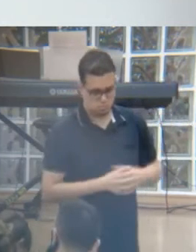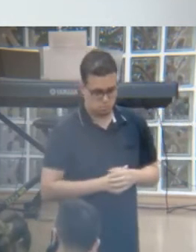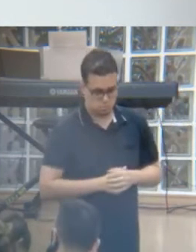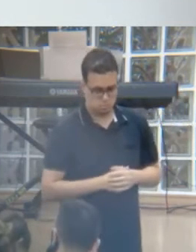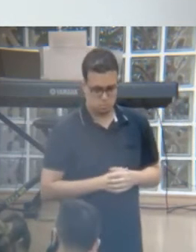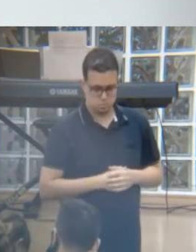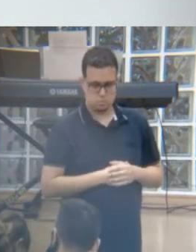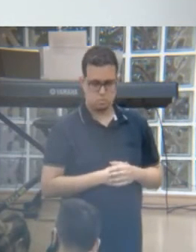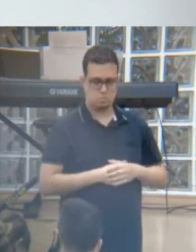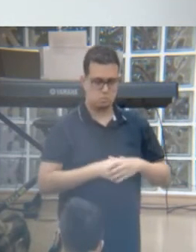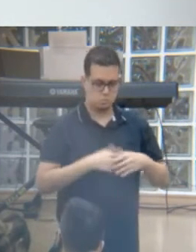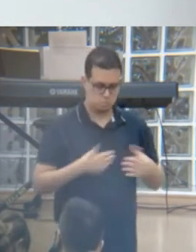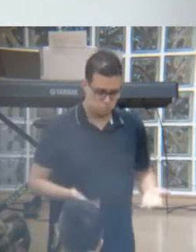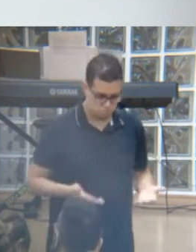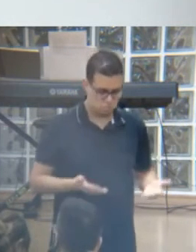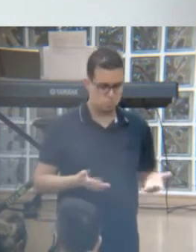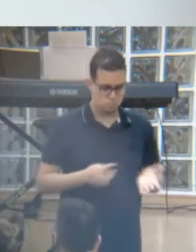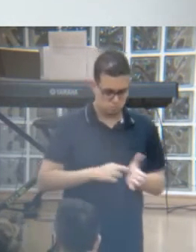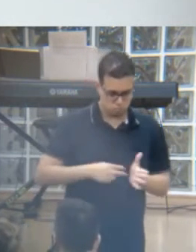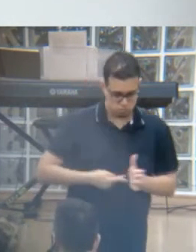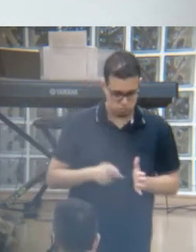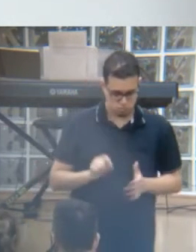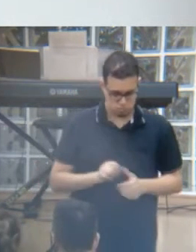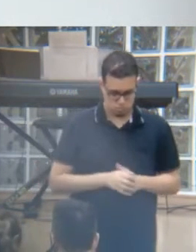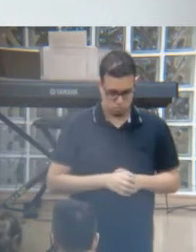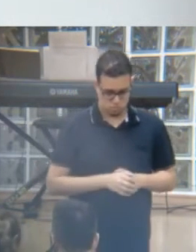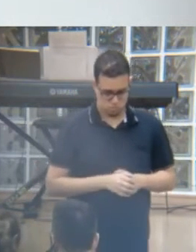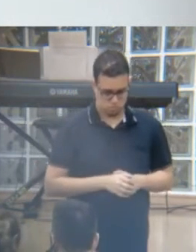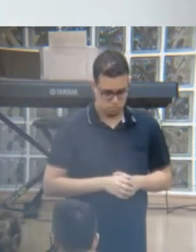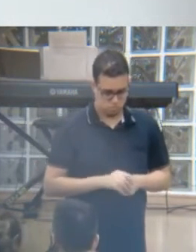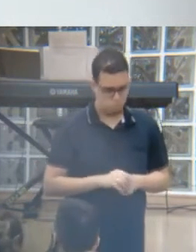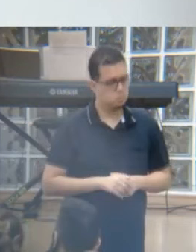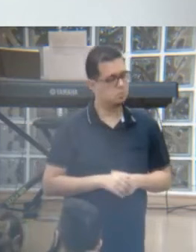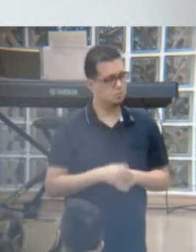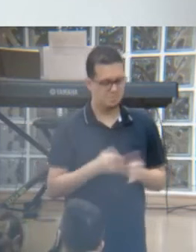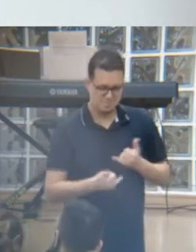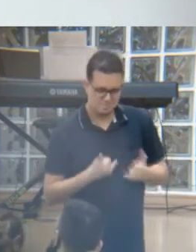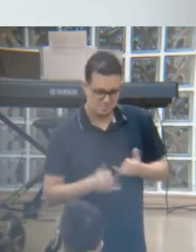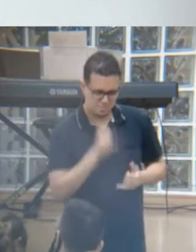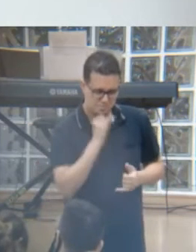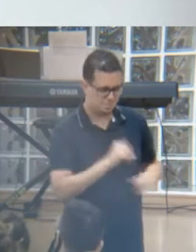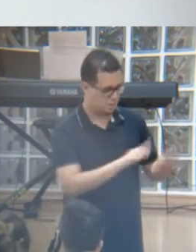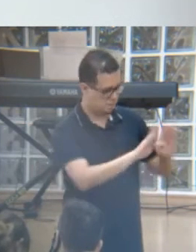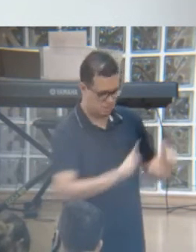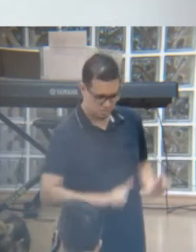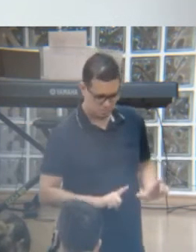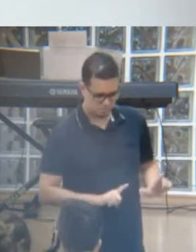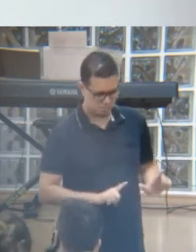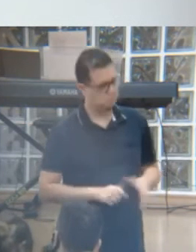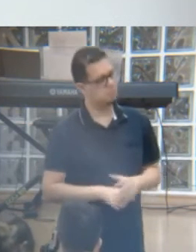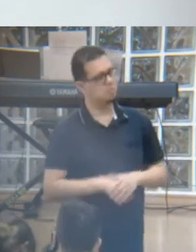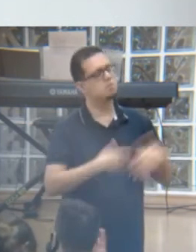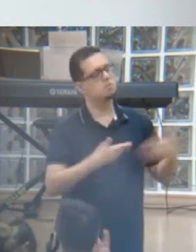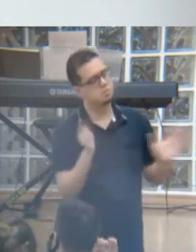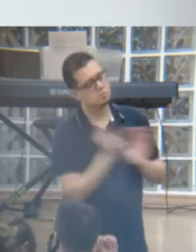É algo assim como que dissesse: então, Baal, o mesmo desafio que ele fez mais tarde aos